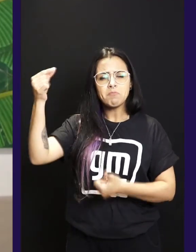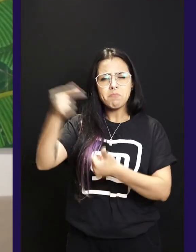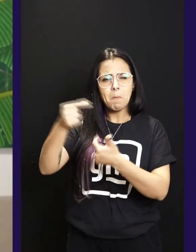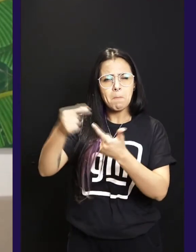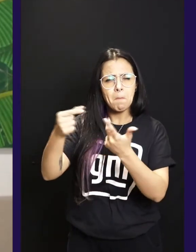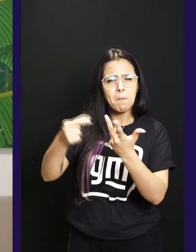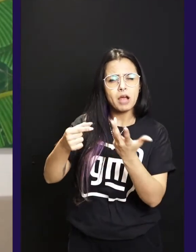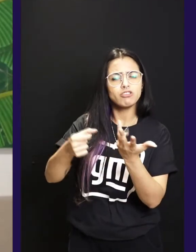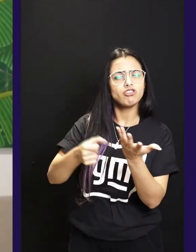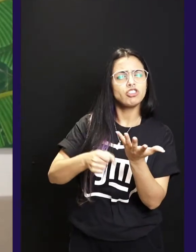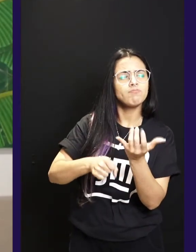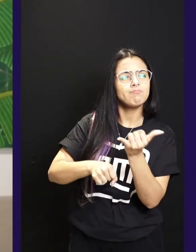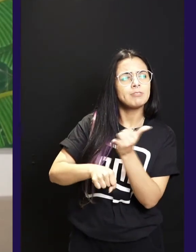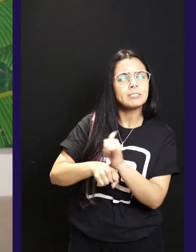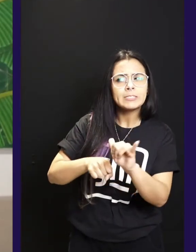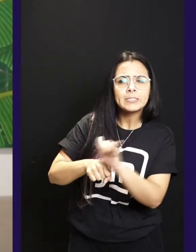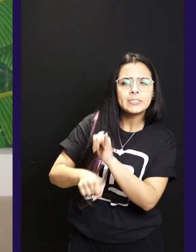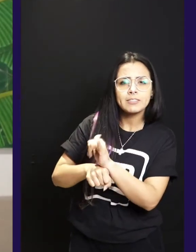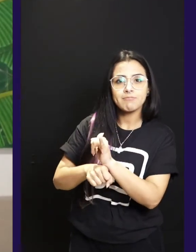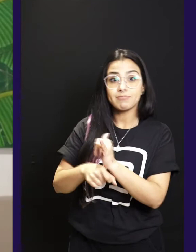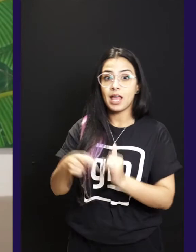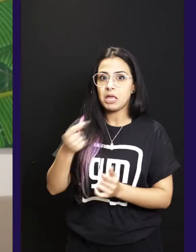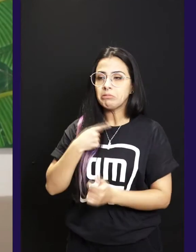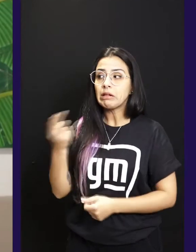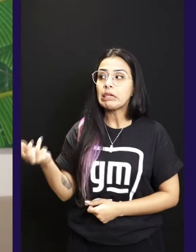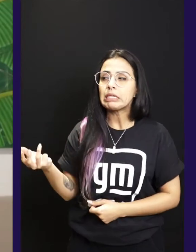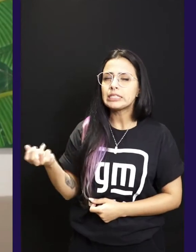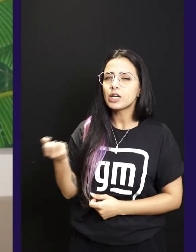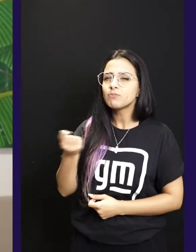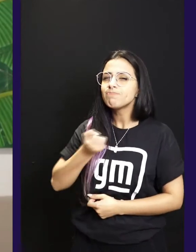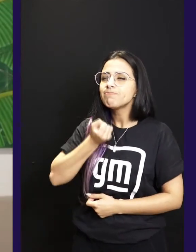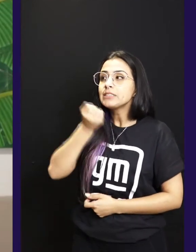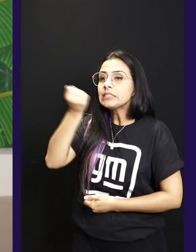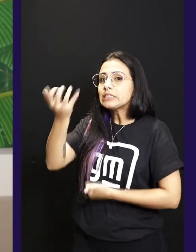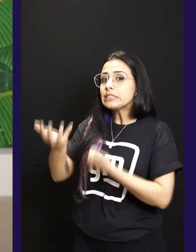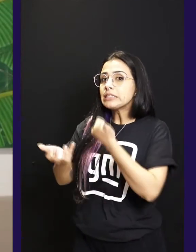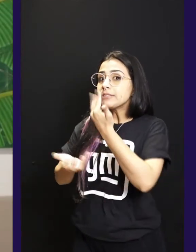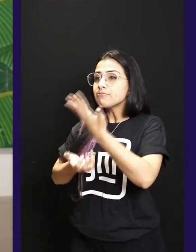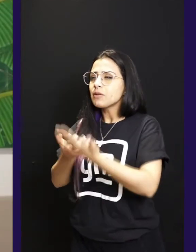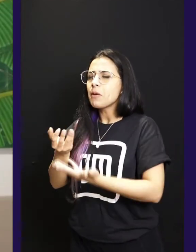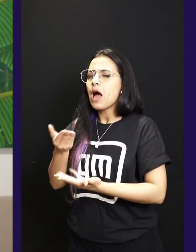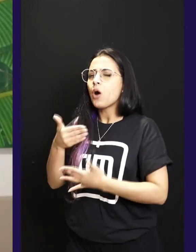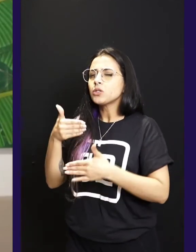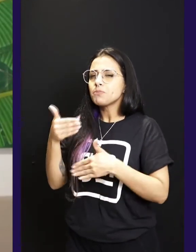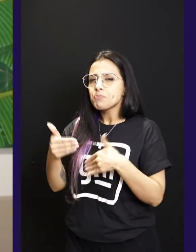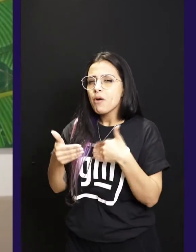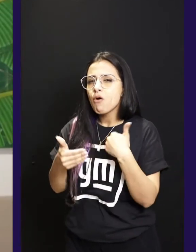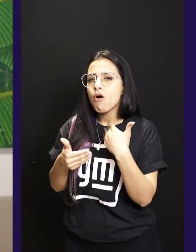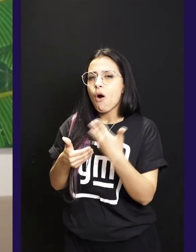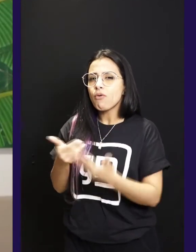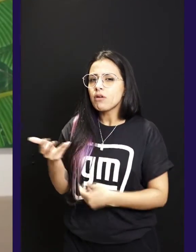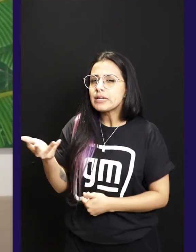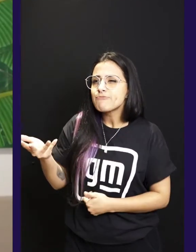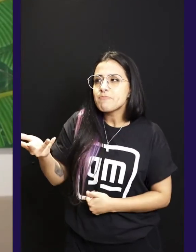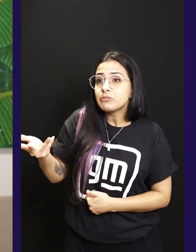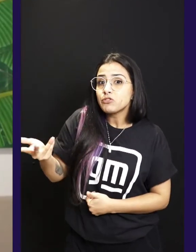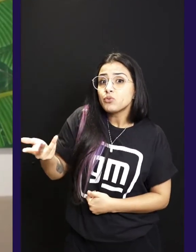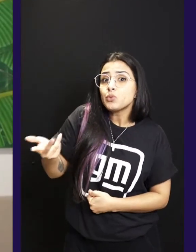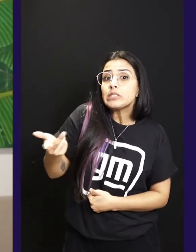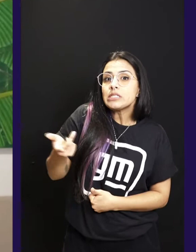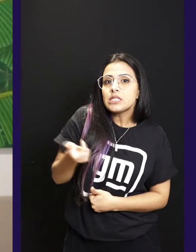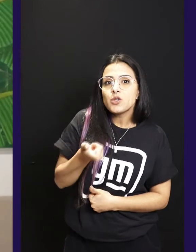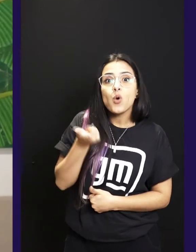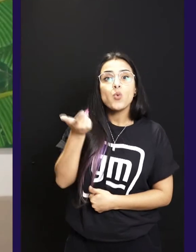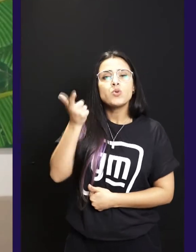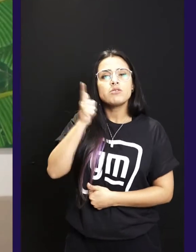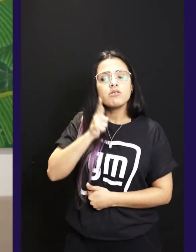E com esse discurso, com esses argumentos, eu fui conquistando, bem devagarzinho, espaço no mercado.